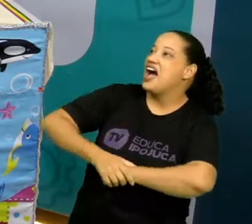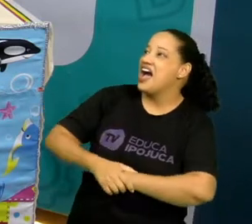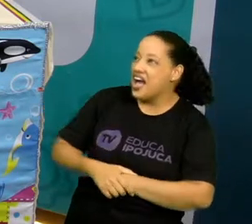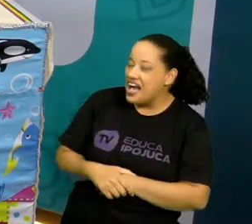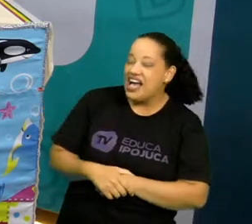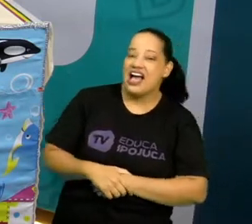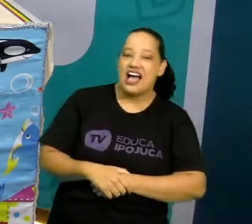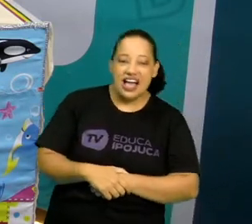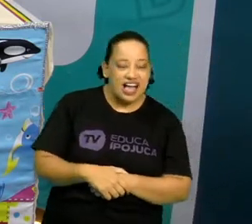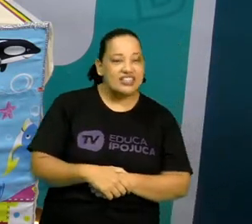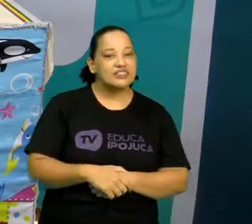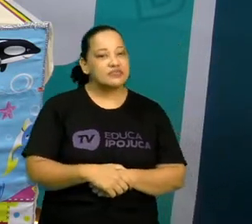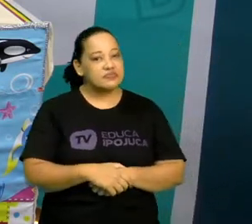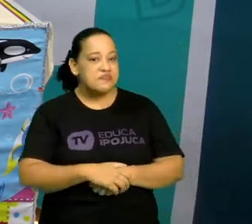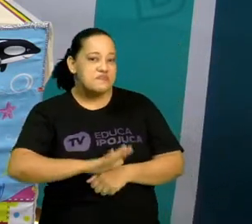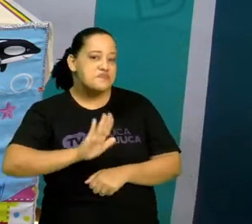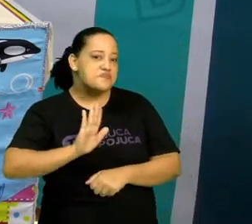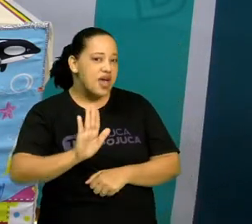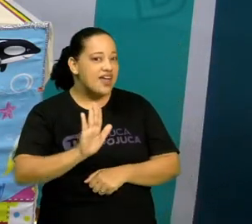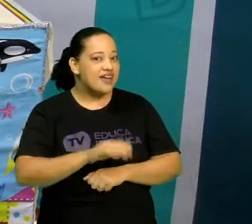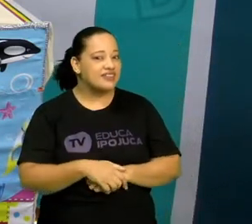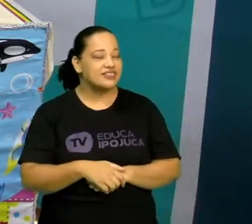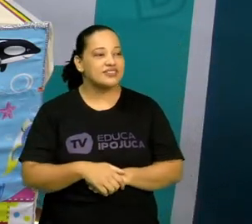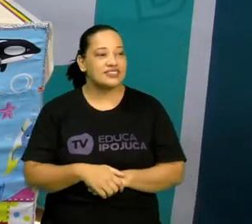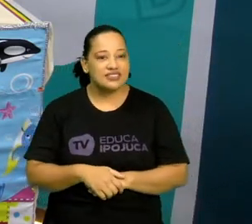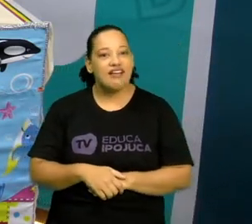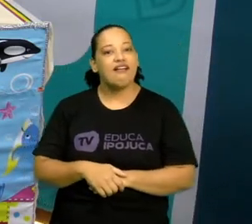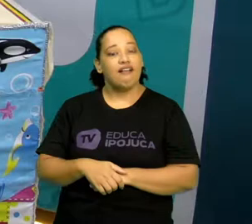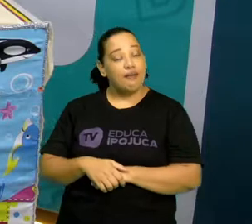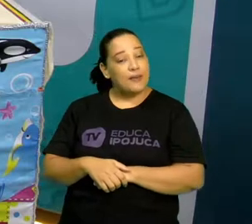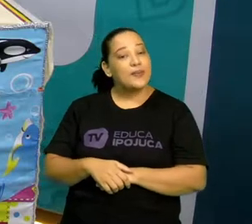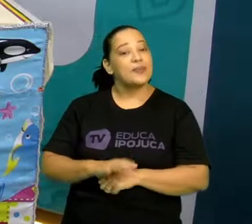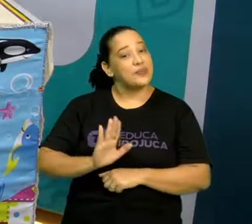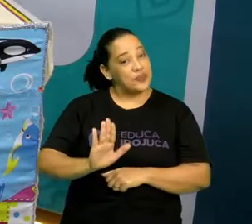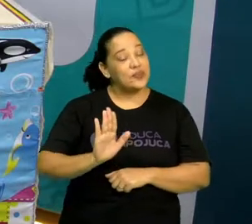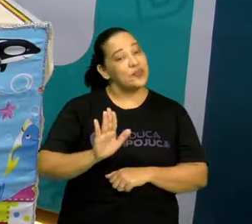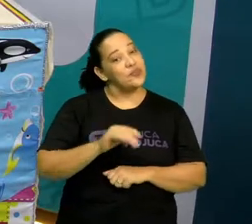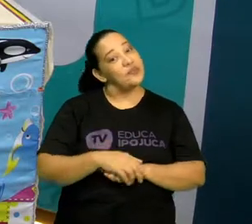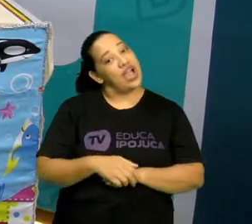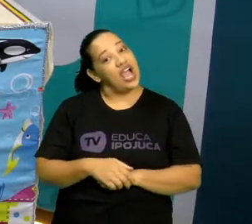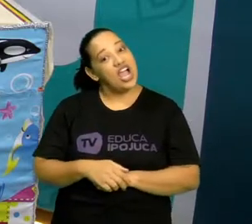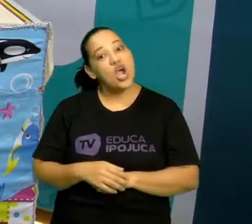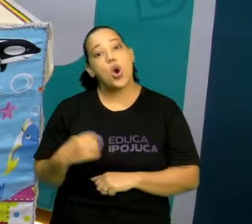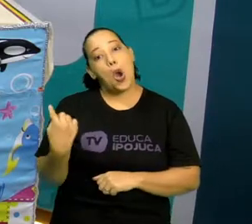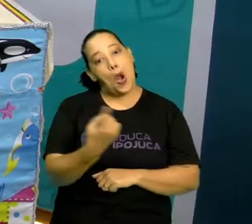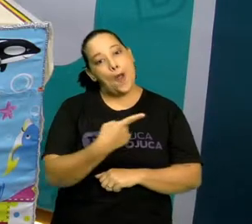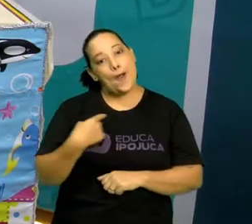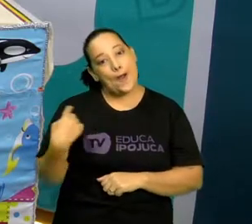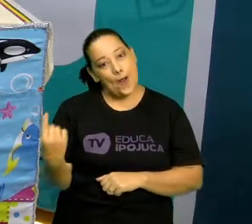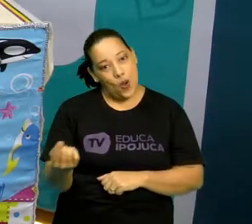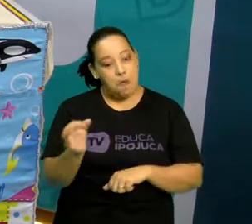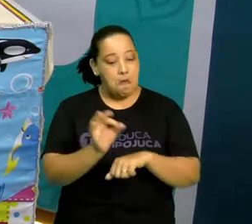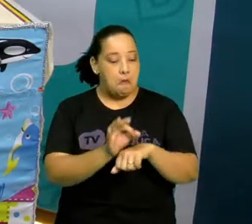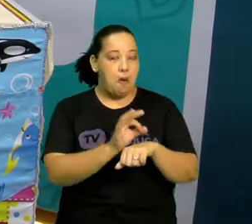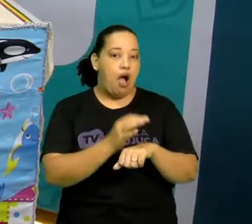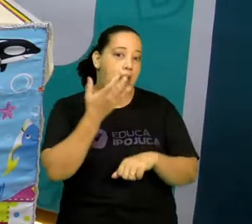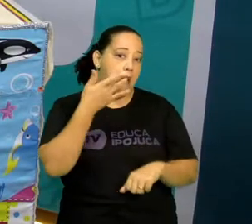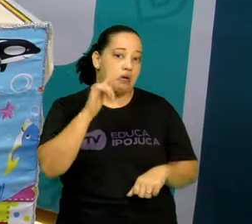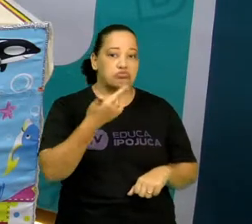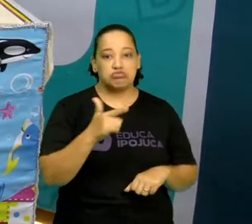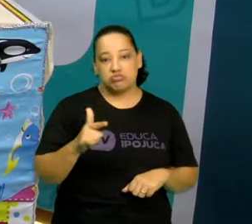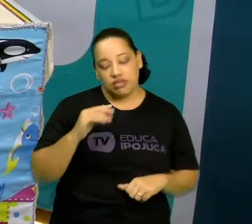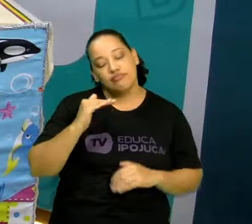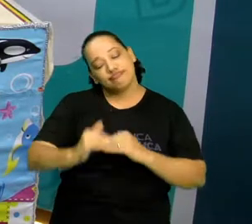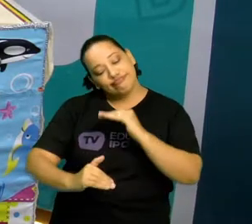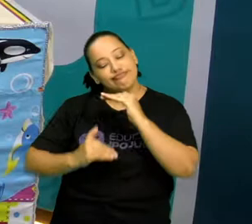gente? Meu irmãozinho tem de brinquedo. Ah, mas como a gente não tem, a gente vai conquistando aos poucos,